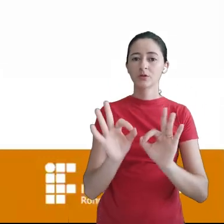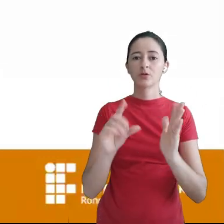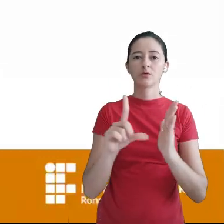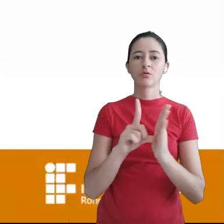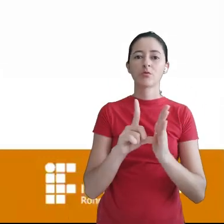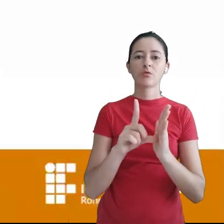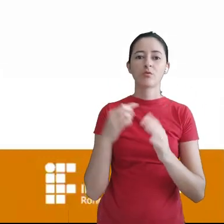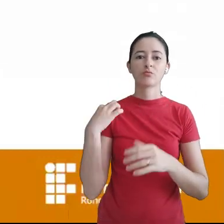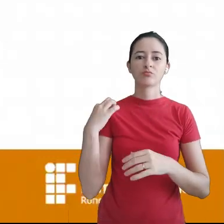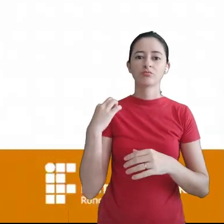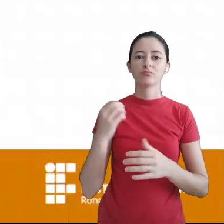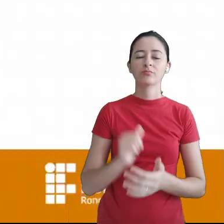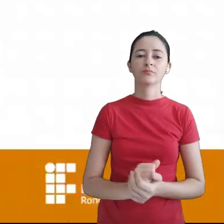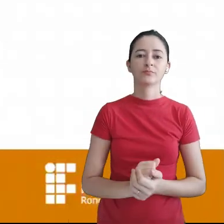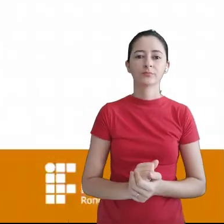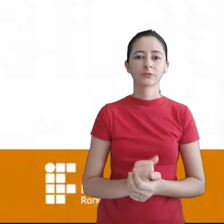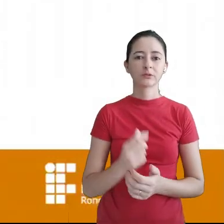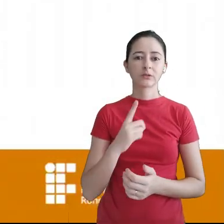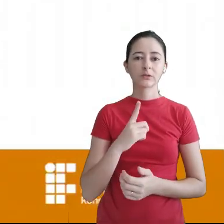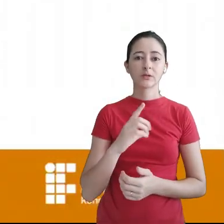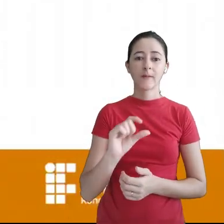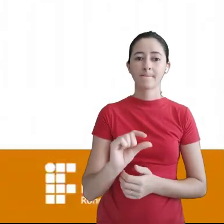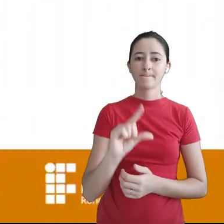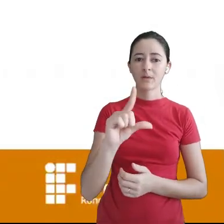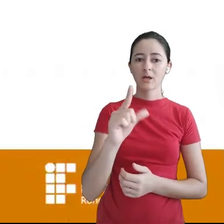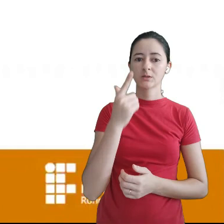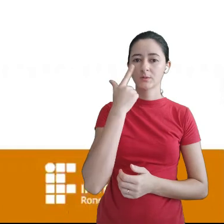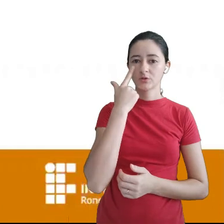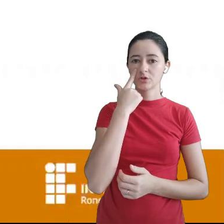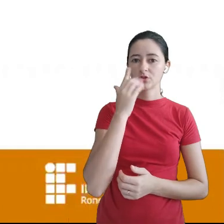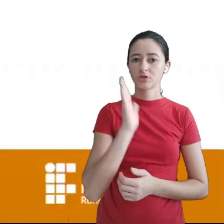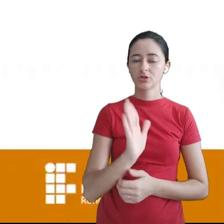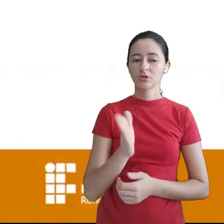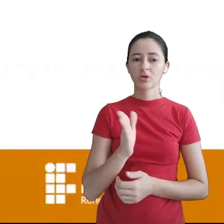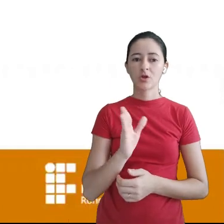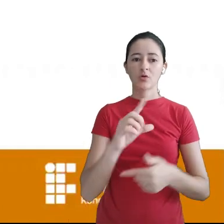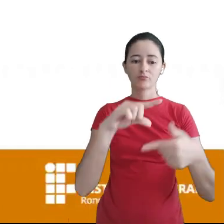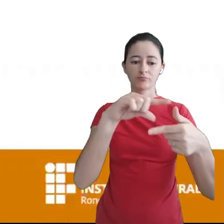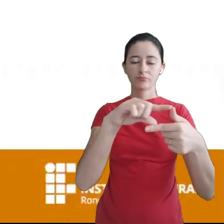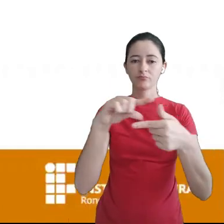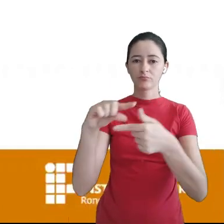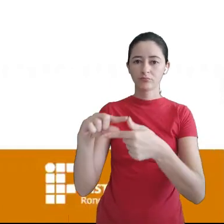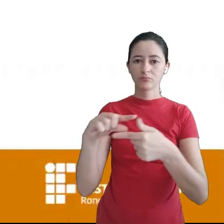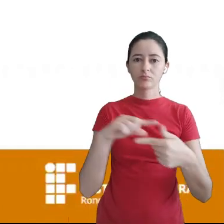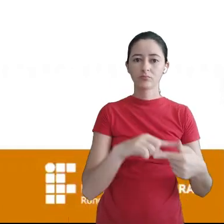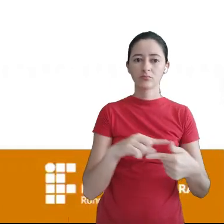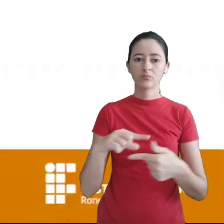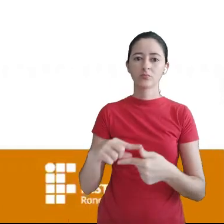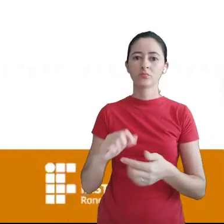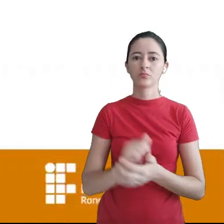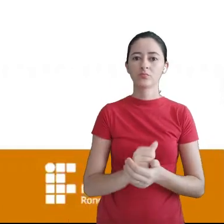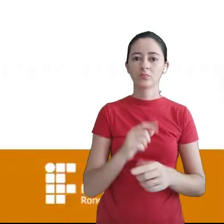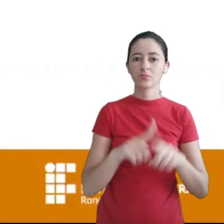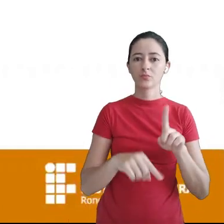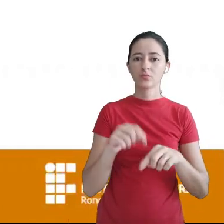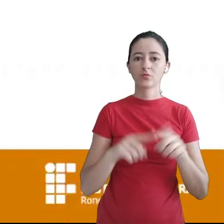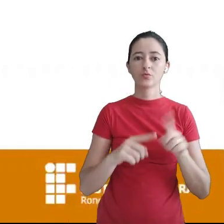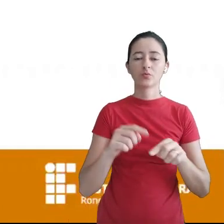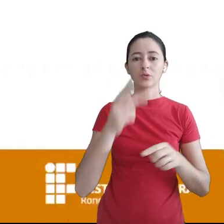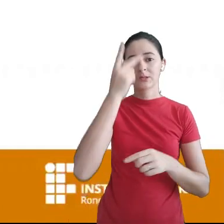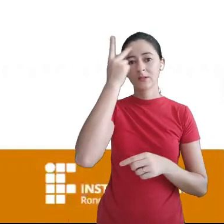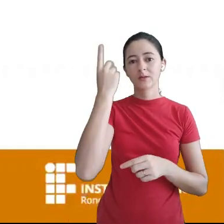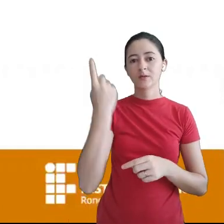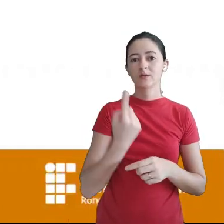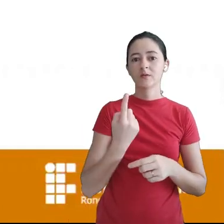diagrama aqui, esse do loja de roupas, a cardinalidade máxima tem que ser essa aqui que eu fiz para vocês, nessas quatro tabelas.